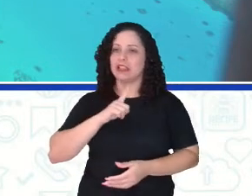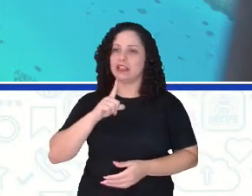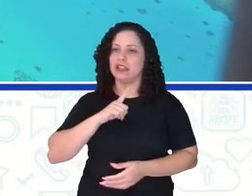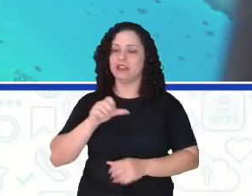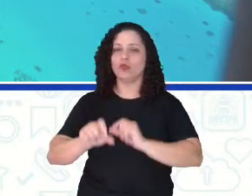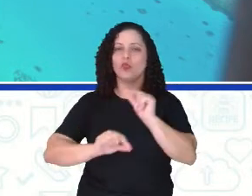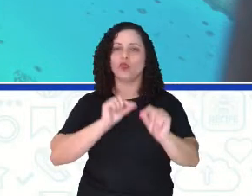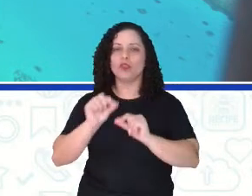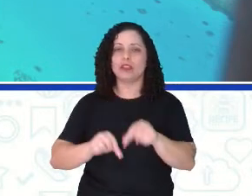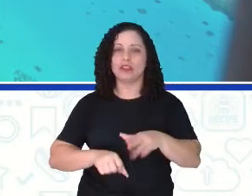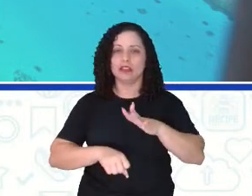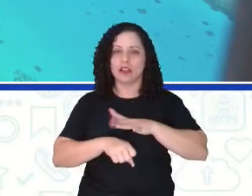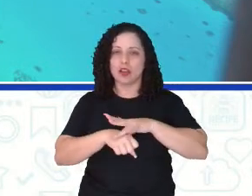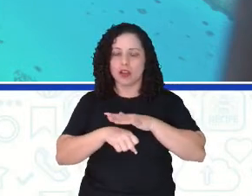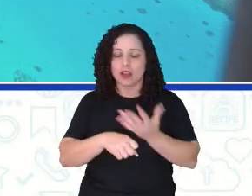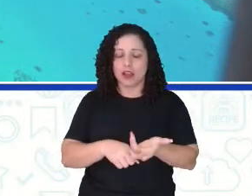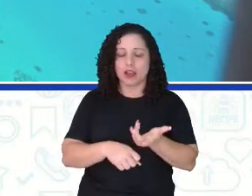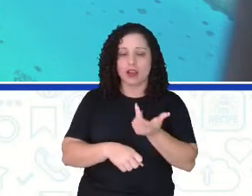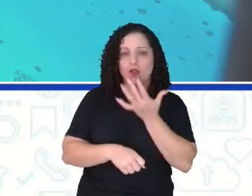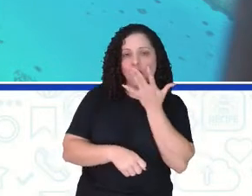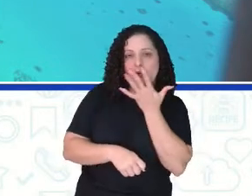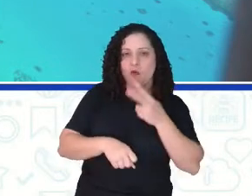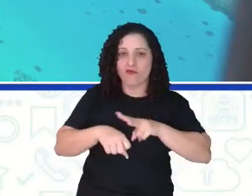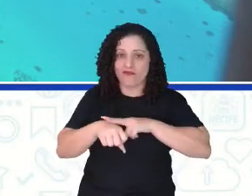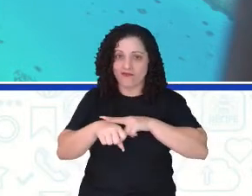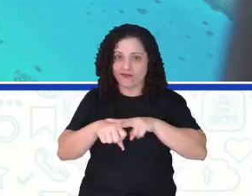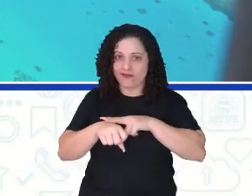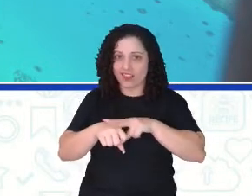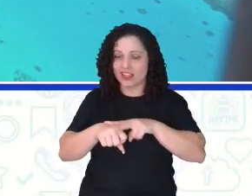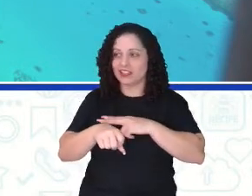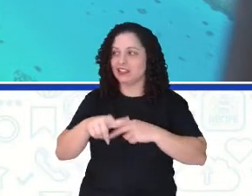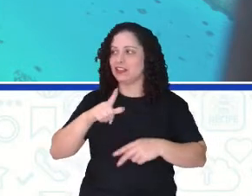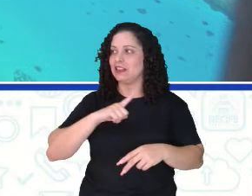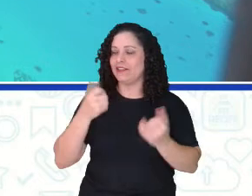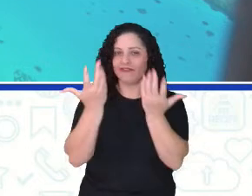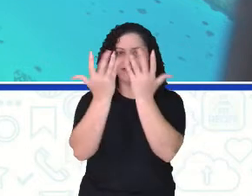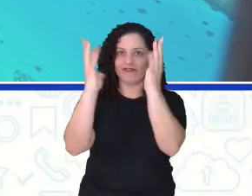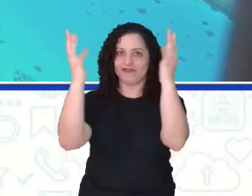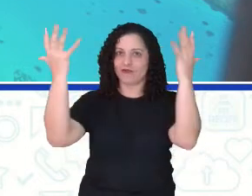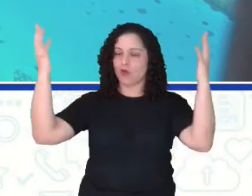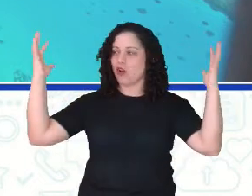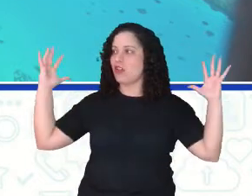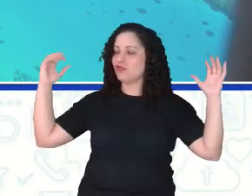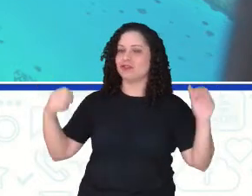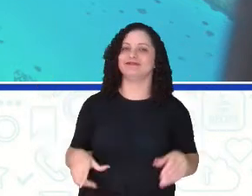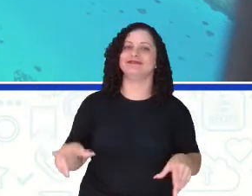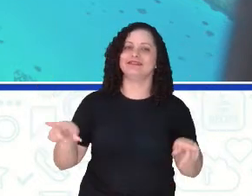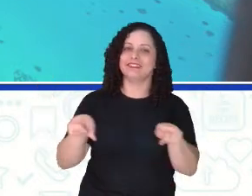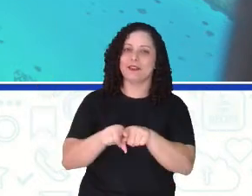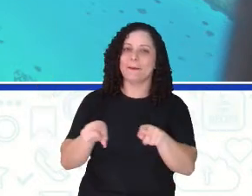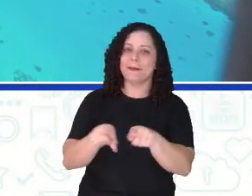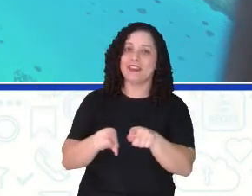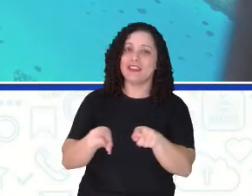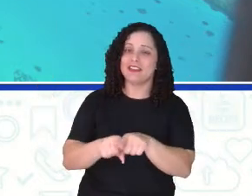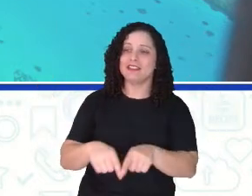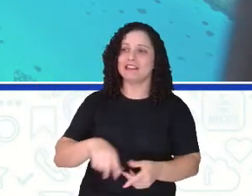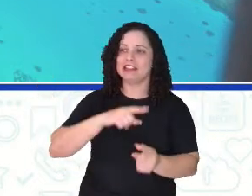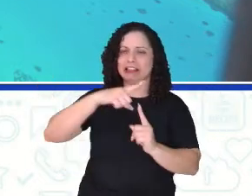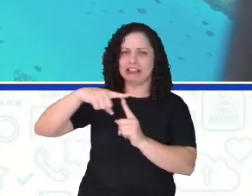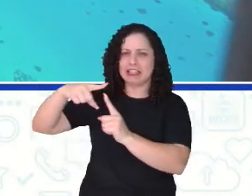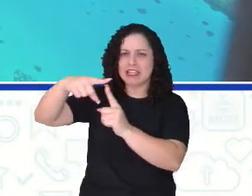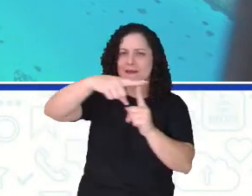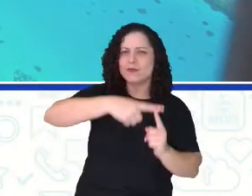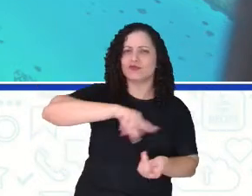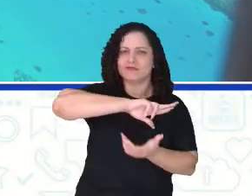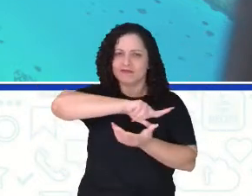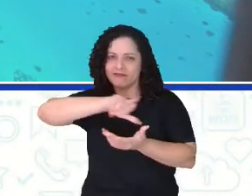em verde, né? Como florestas, né? Então a gente tem a floresta temperada, né? Tem vários tipos de floresta